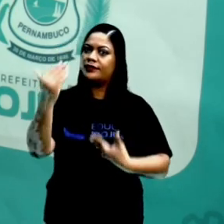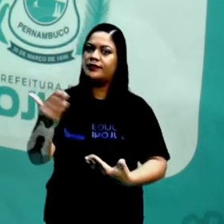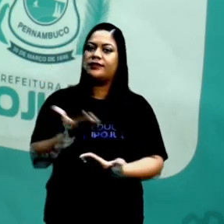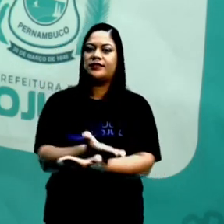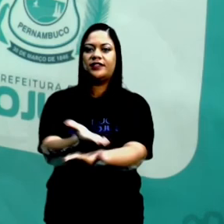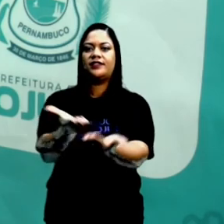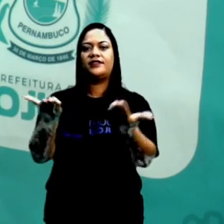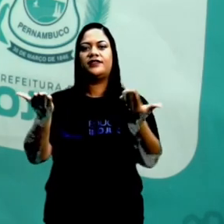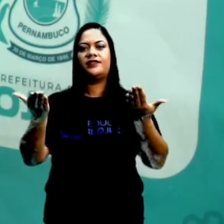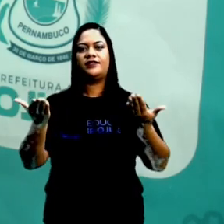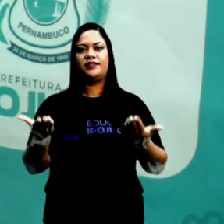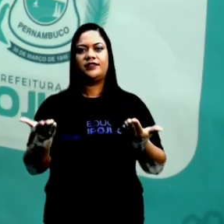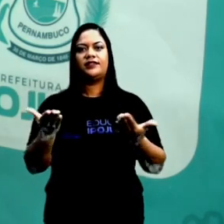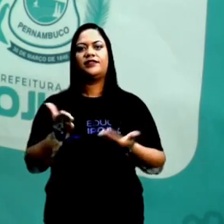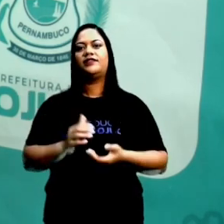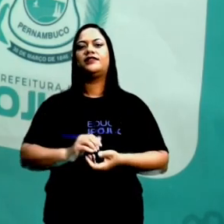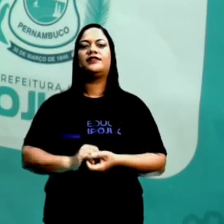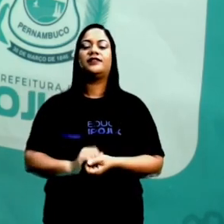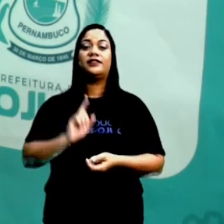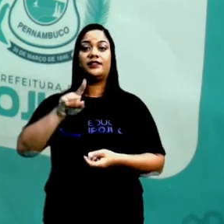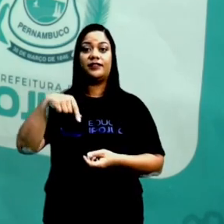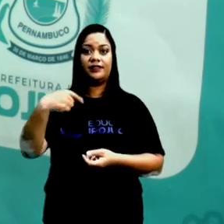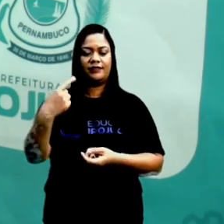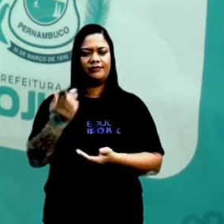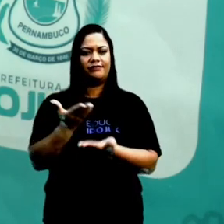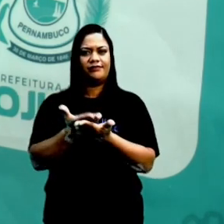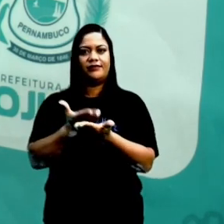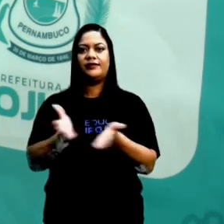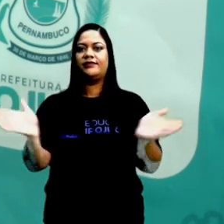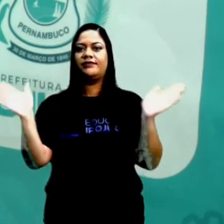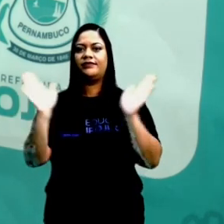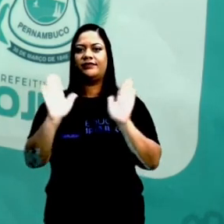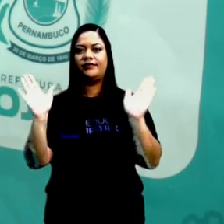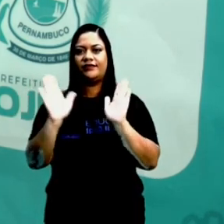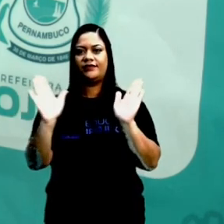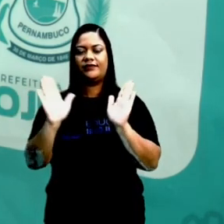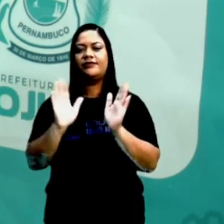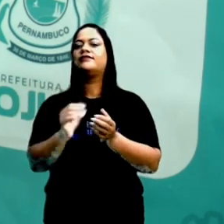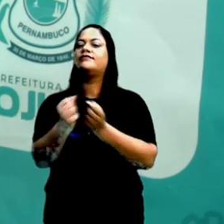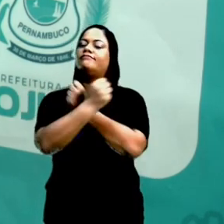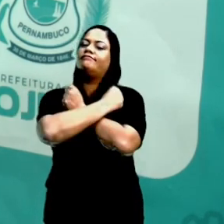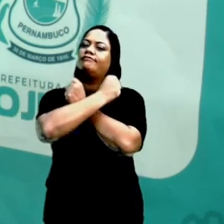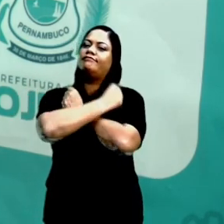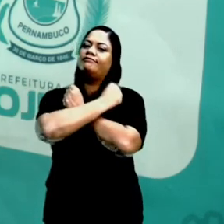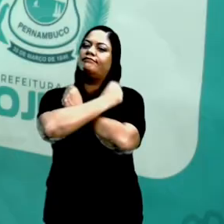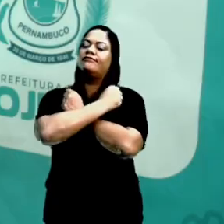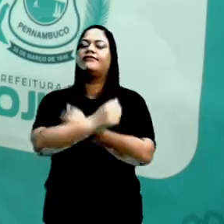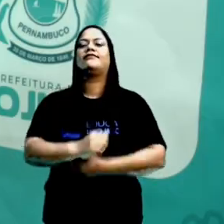participação de vocês. Nos vemos na próxima aula. Fiquem com Deus e um abraço.